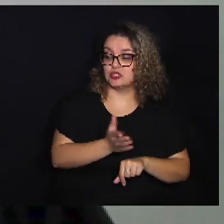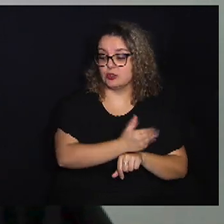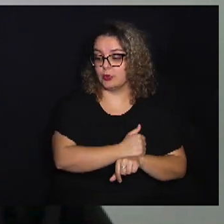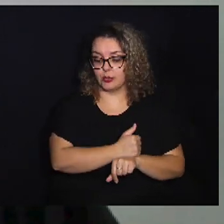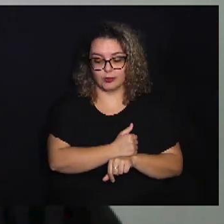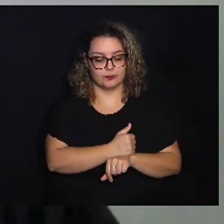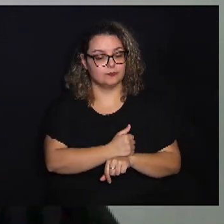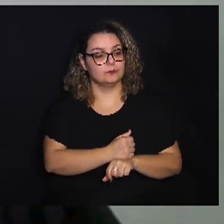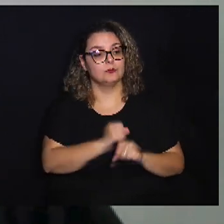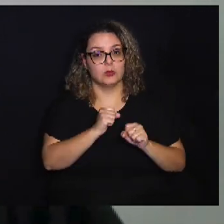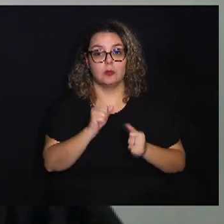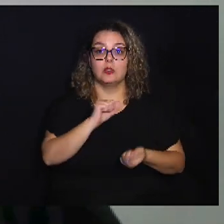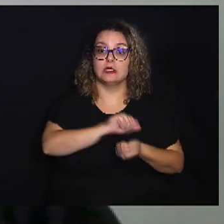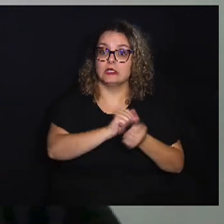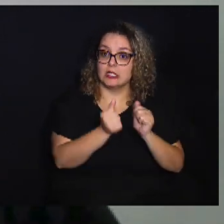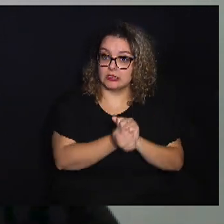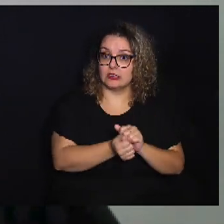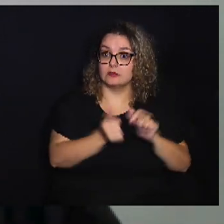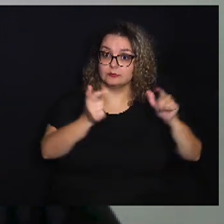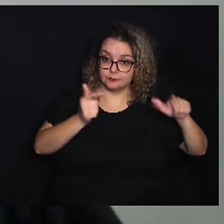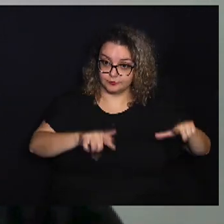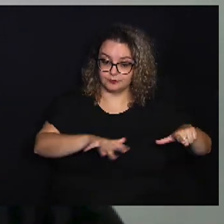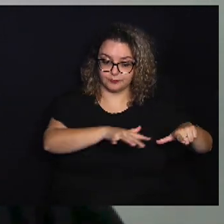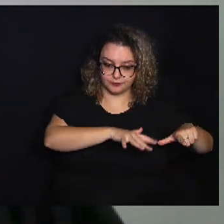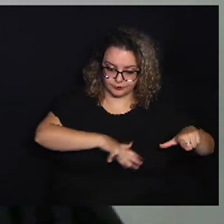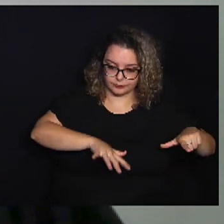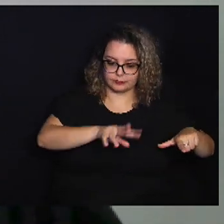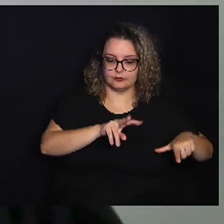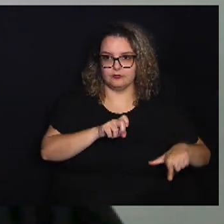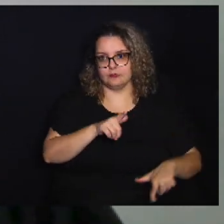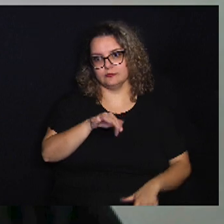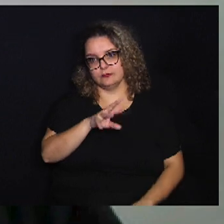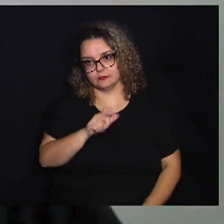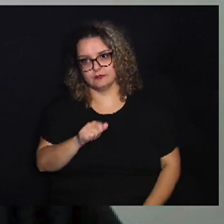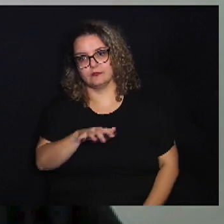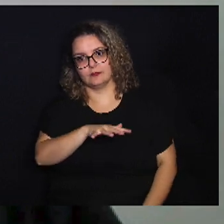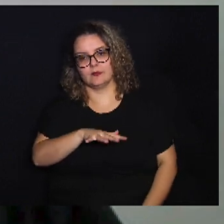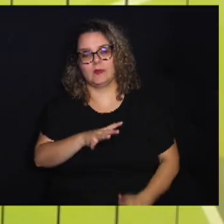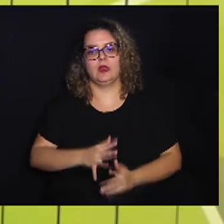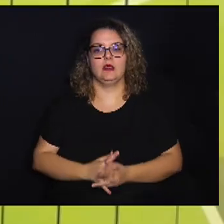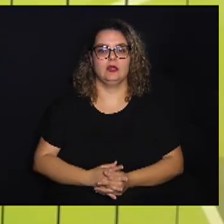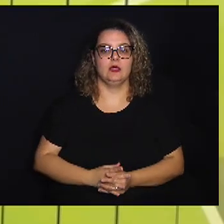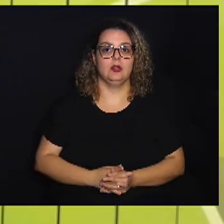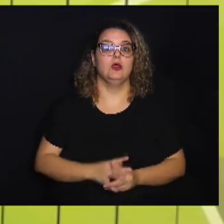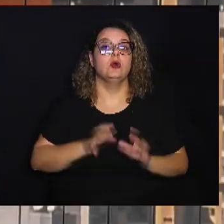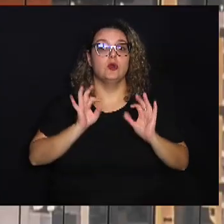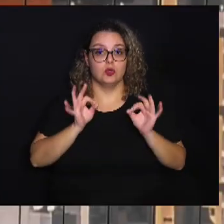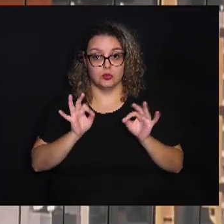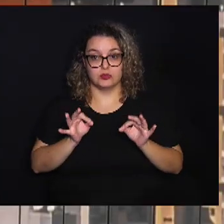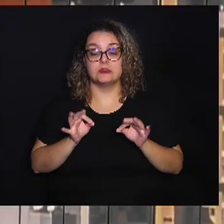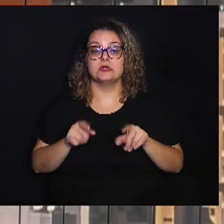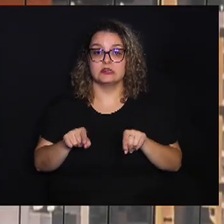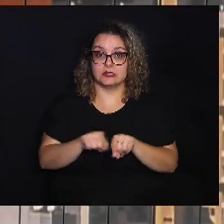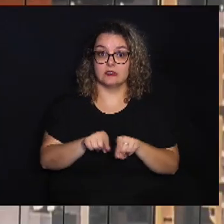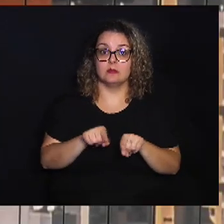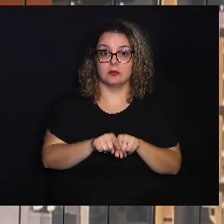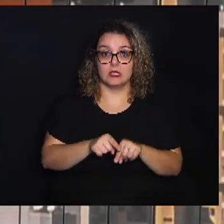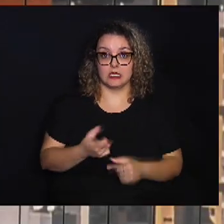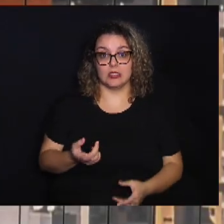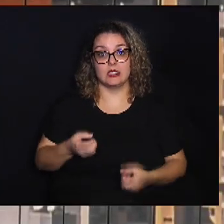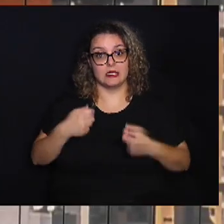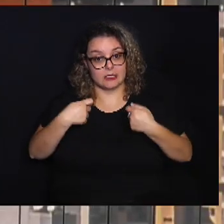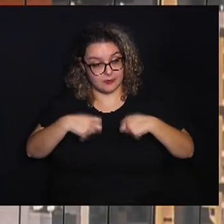né, recompor a vegetação daquela região. Com certeza. Inclusive, é sempre se orientar